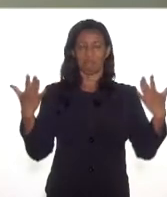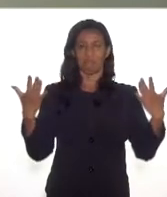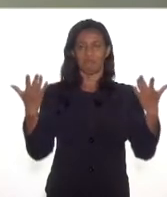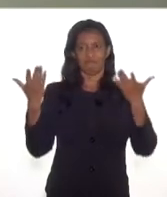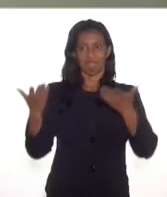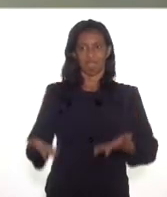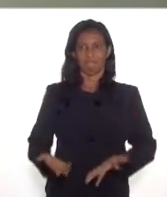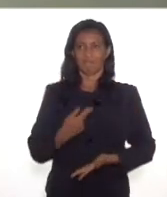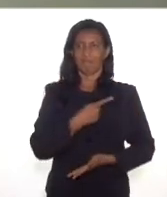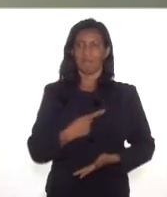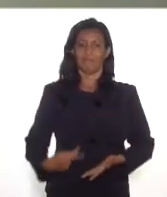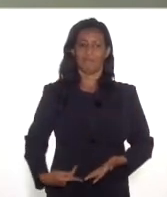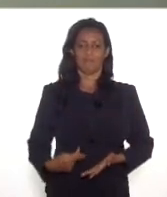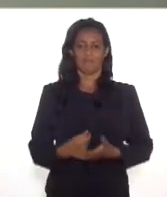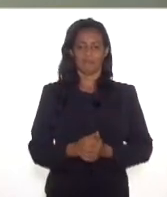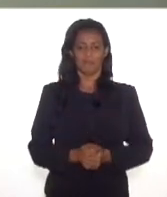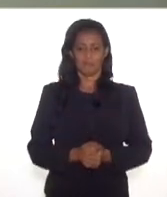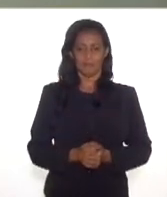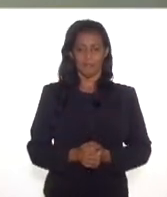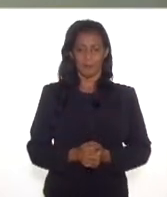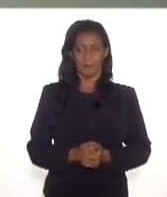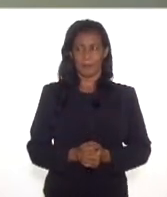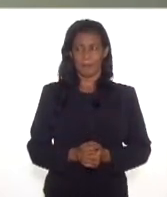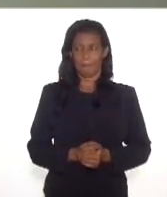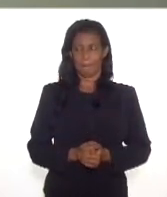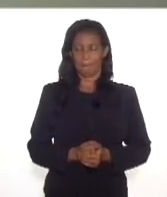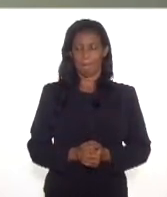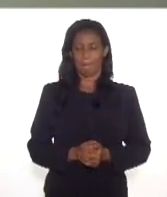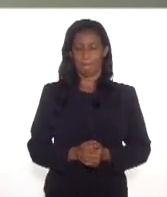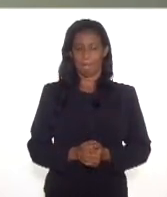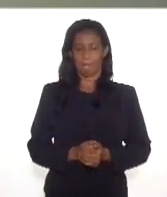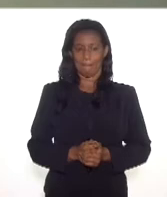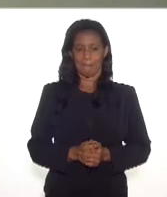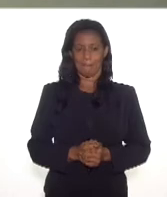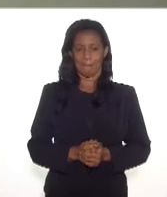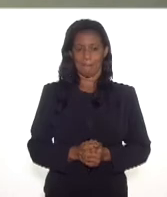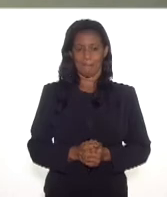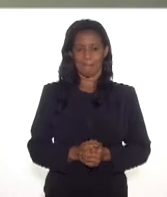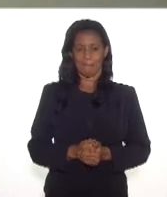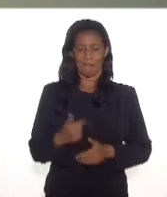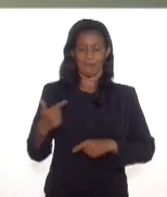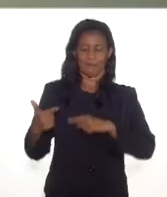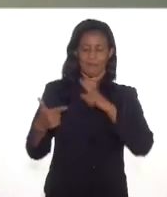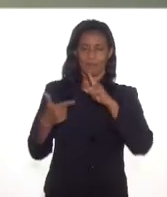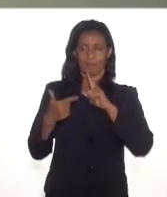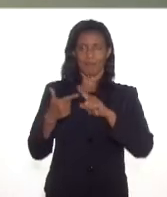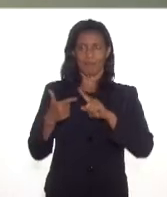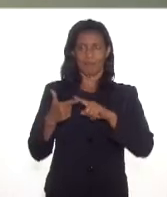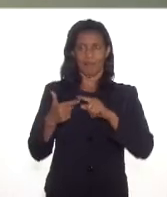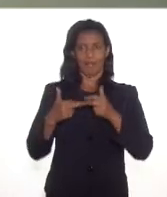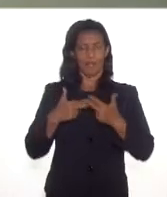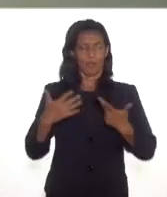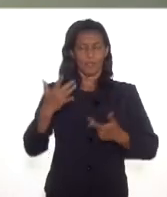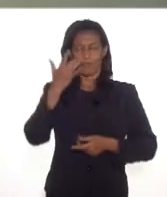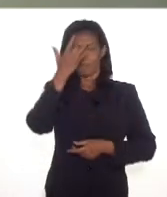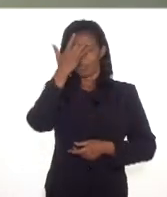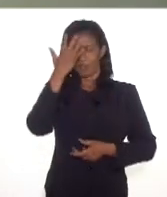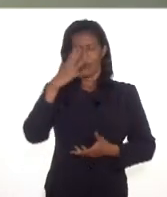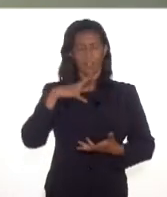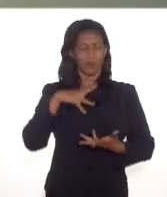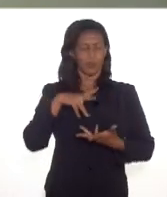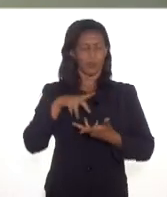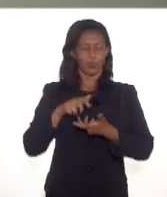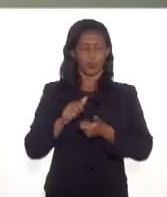Excelência. 2, deputada Lucia. A coisa mais fácil do mundo